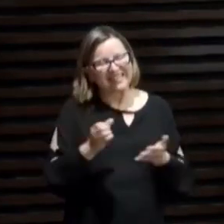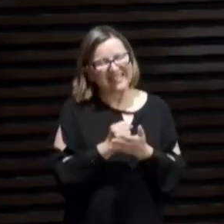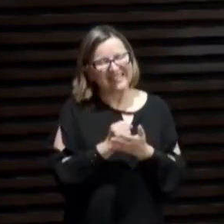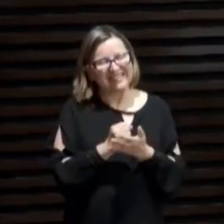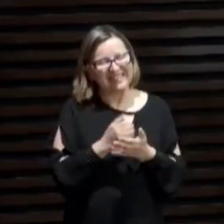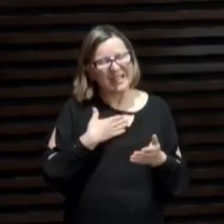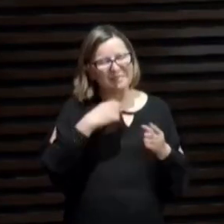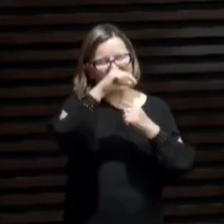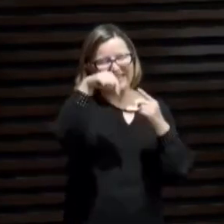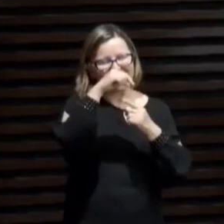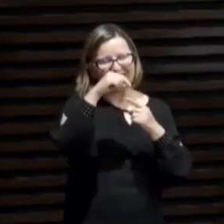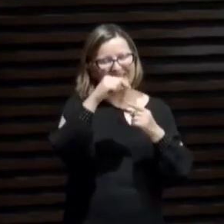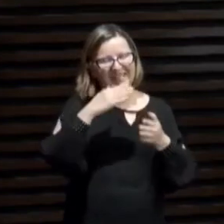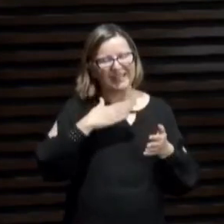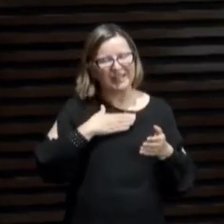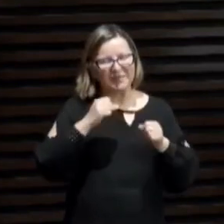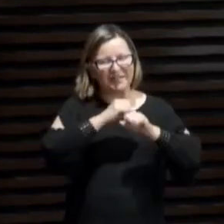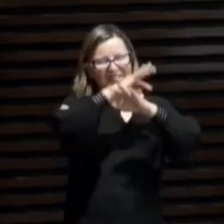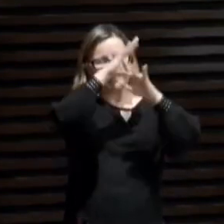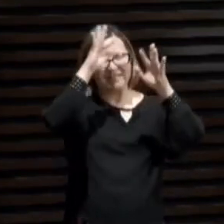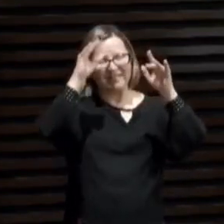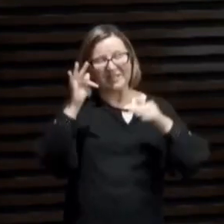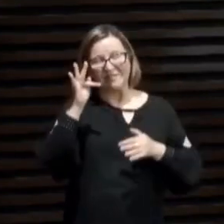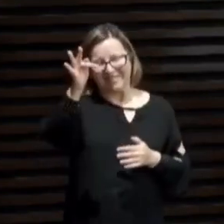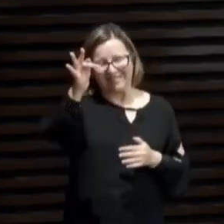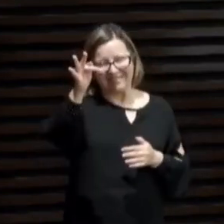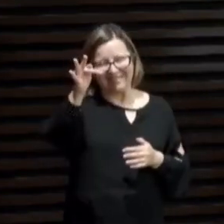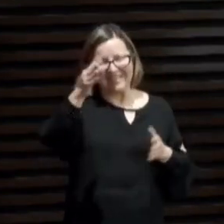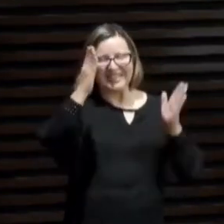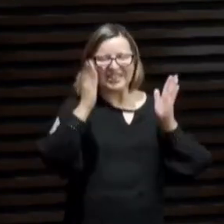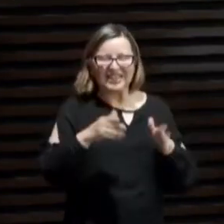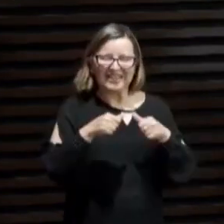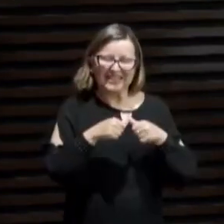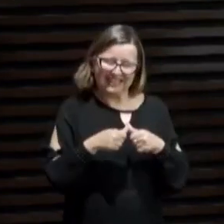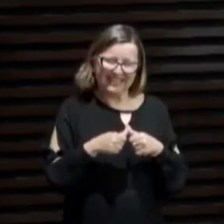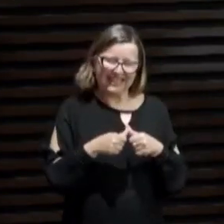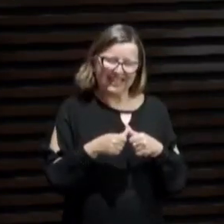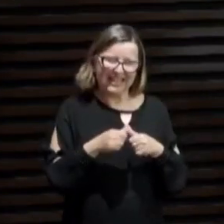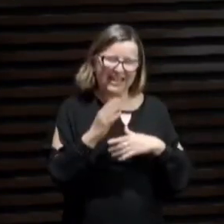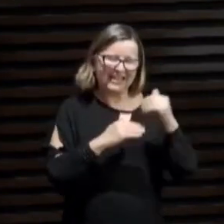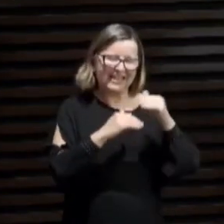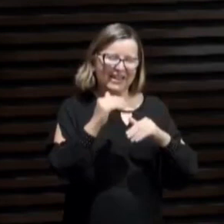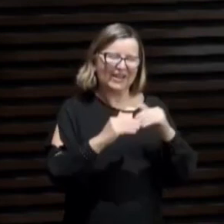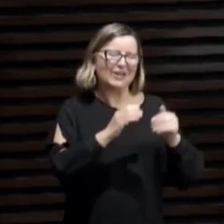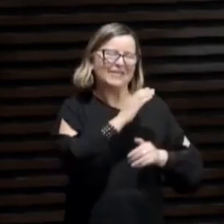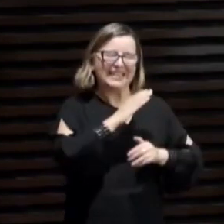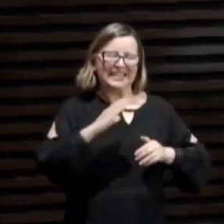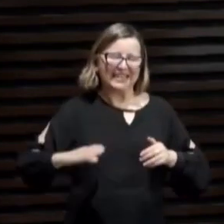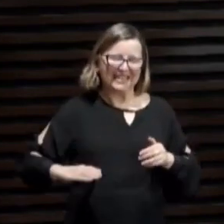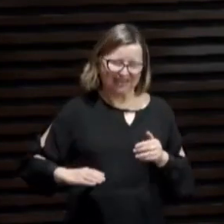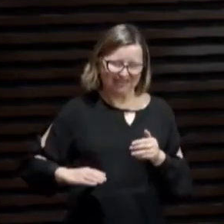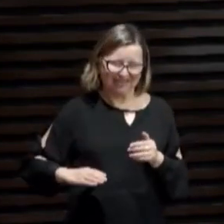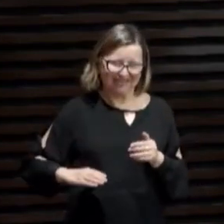minha santificação e a minha glorificação futura já está nesse pacote. Já está tudo em